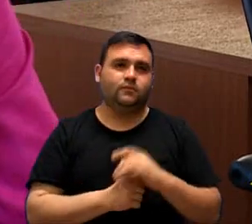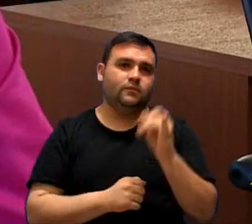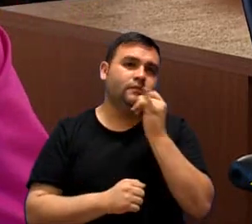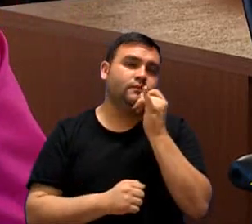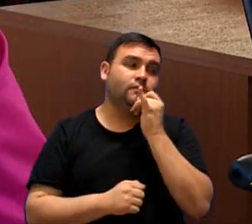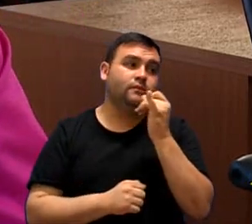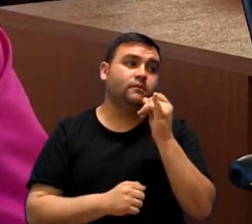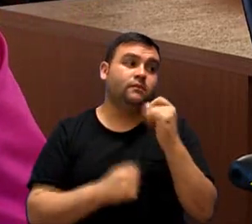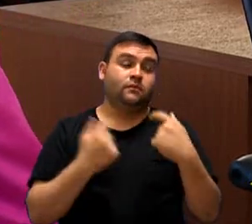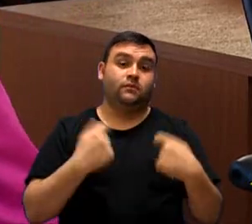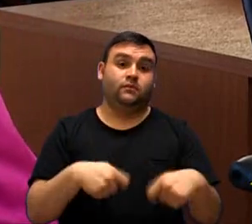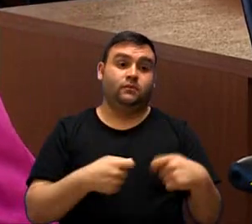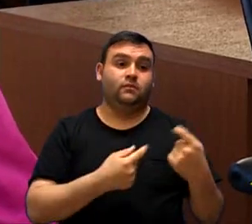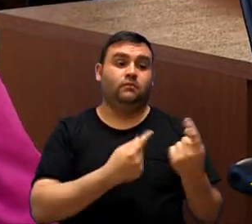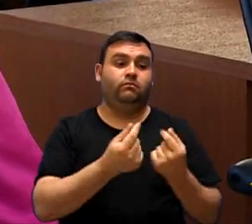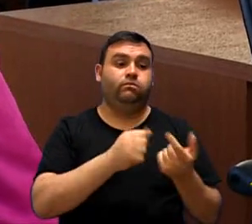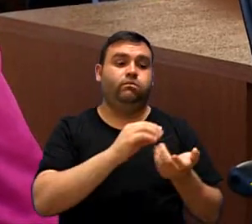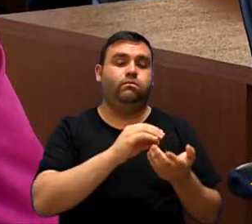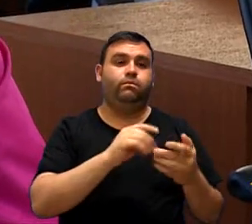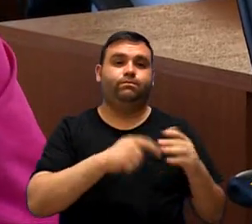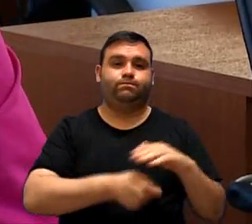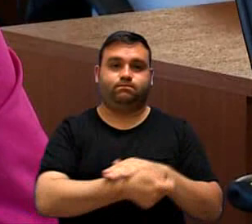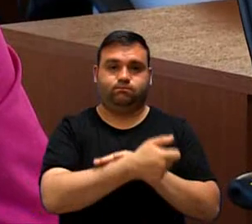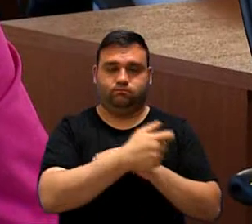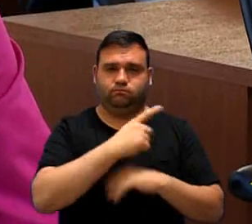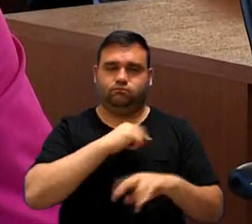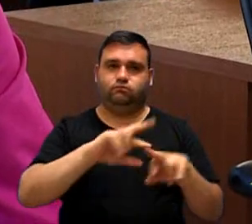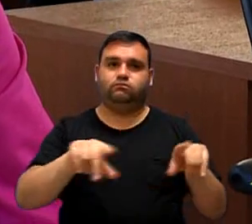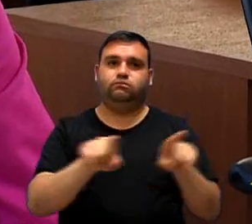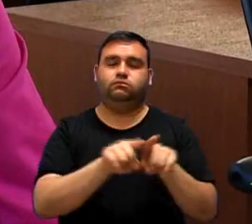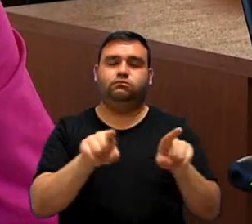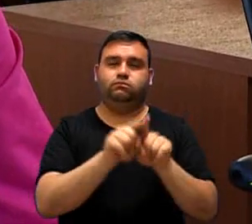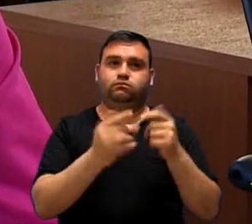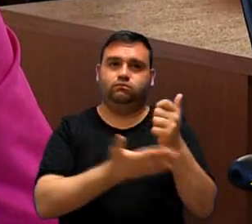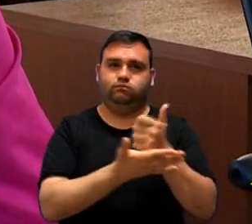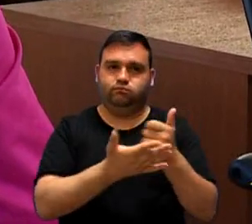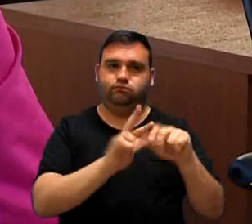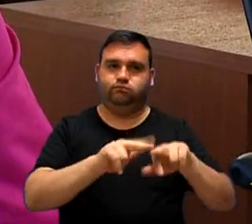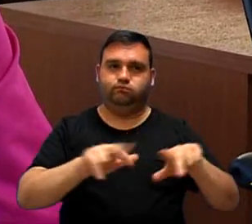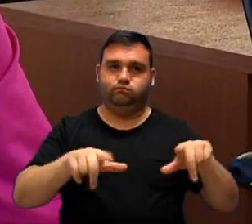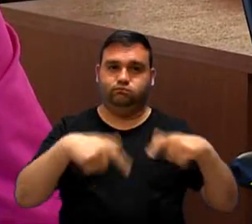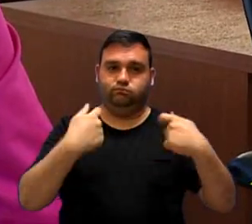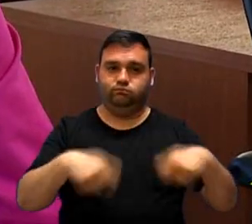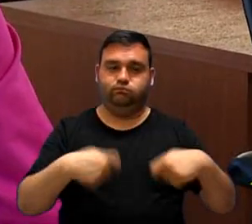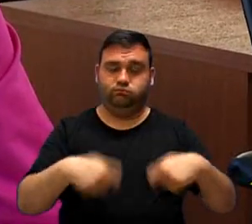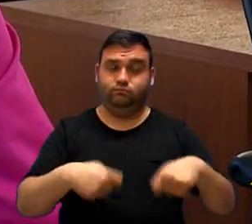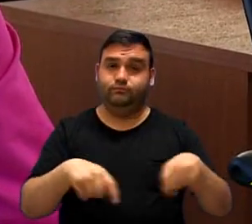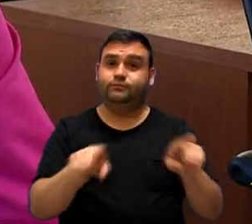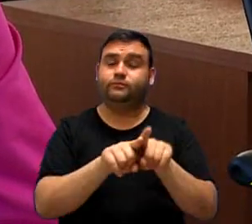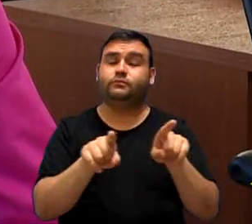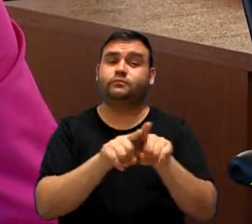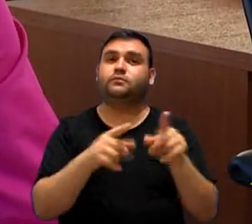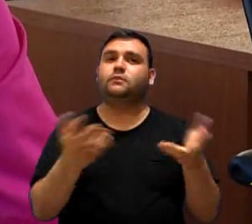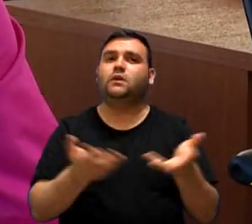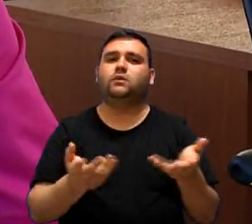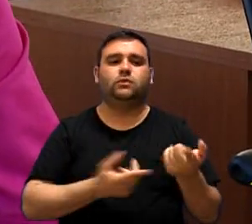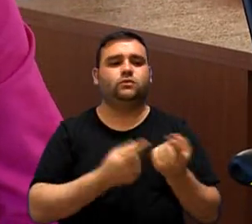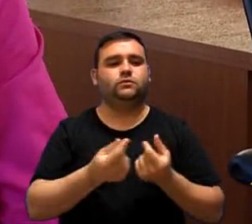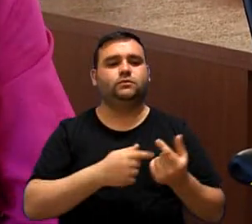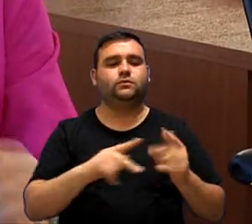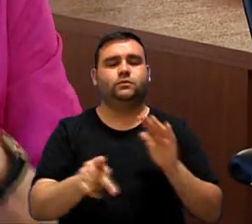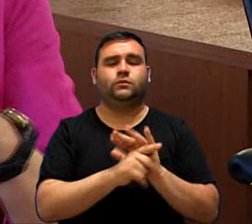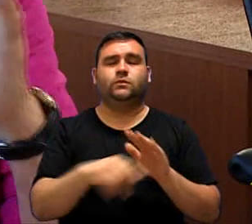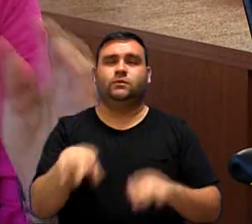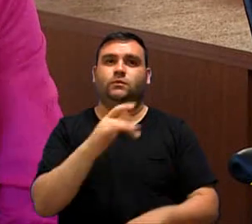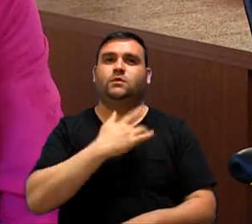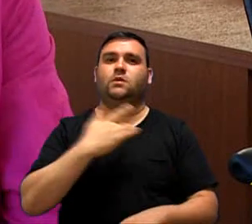exemplo, temos que fazer investimento em uma série de unidades básicas, ampliação, etc., e dentro do custo de